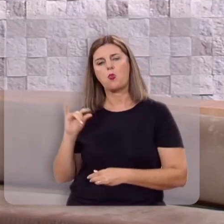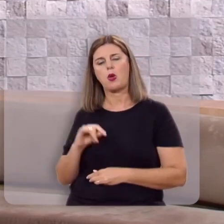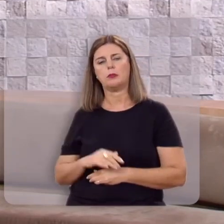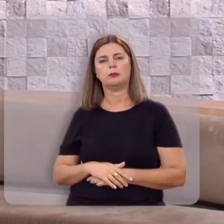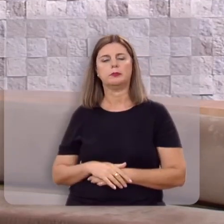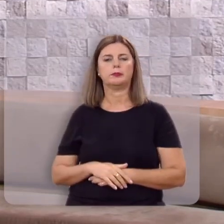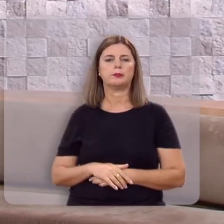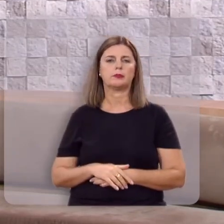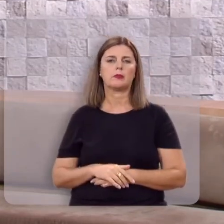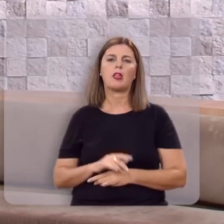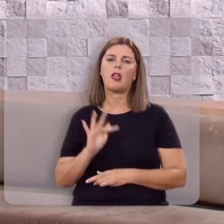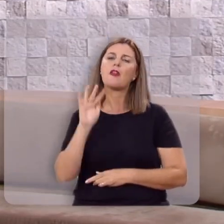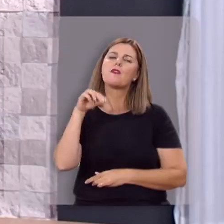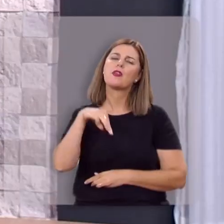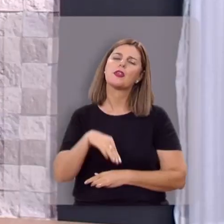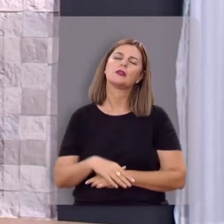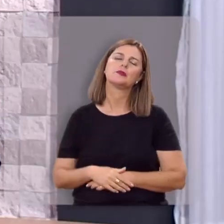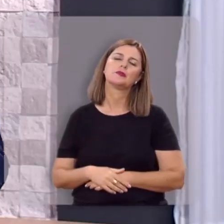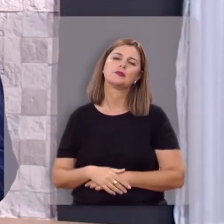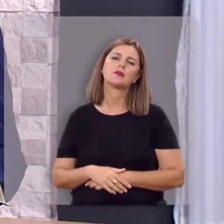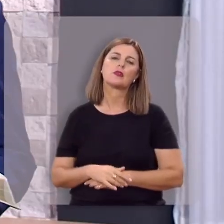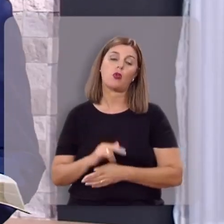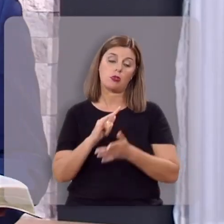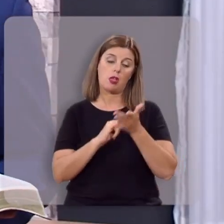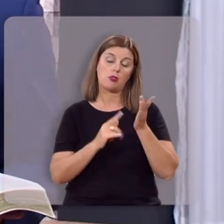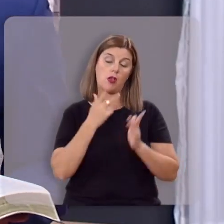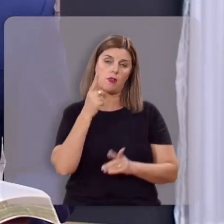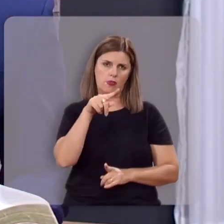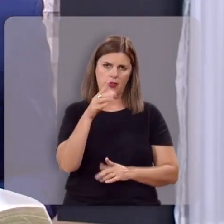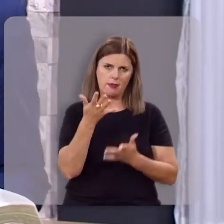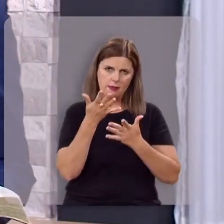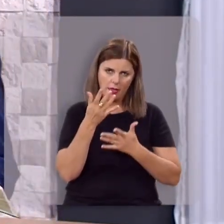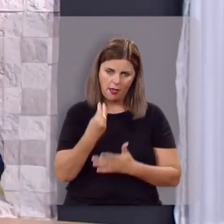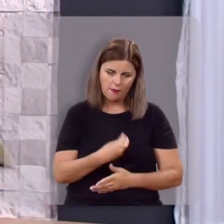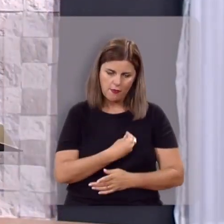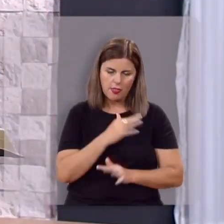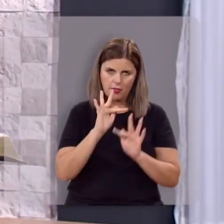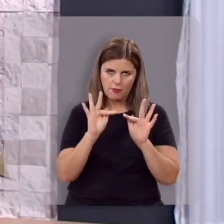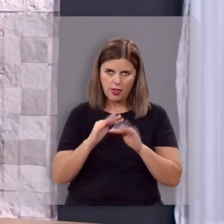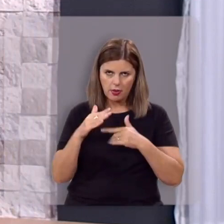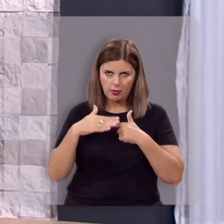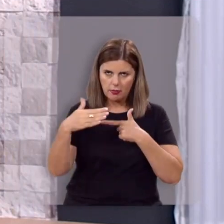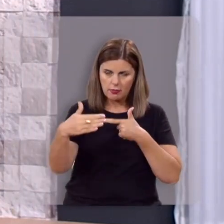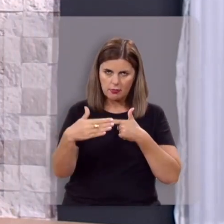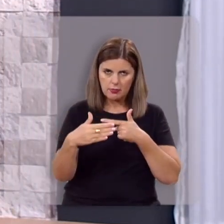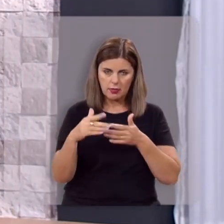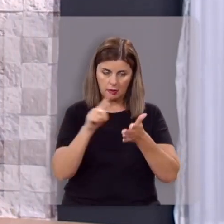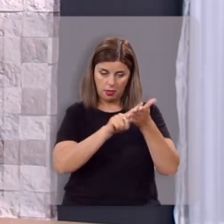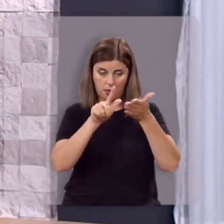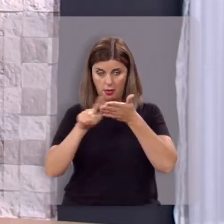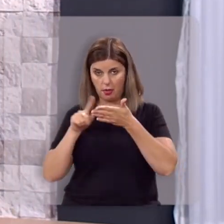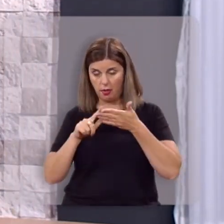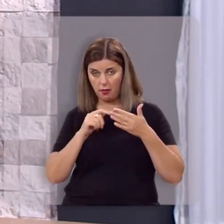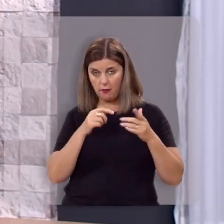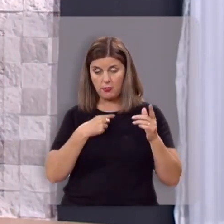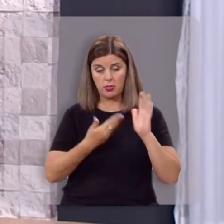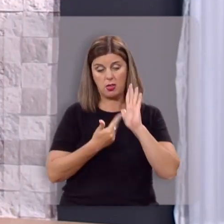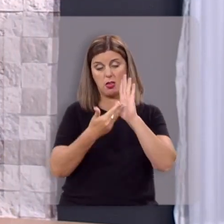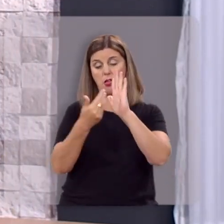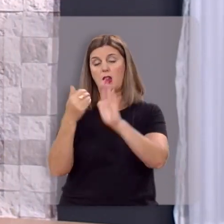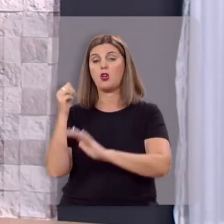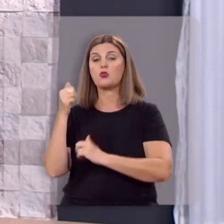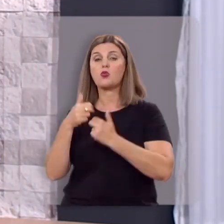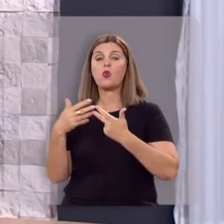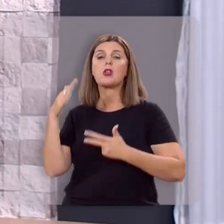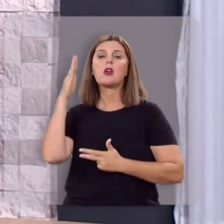Perdoe. Mas finalmente, o texto diz o seguinte: você quer viver uma vida feliz daqui para frente? Além da faxina que você